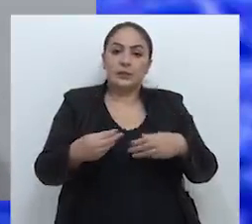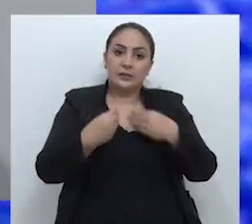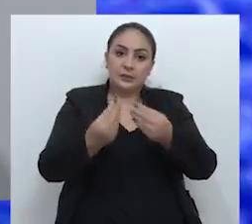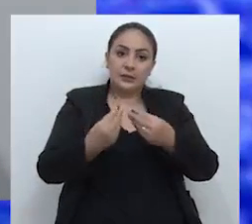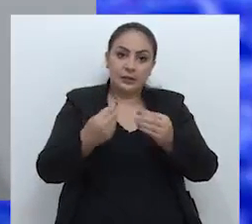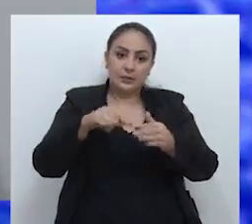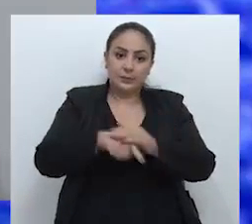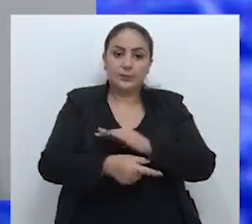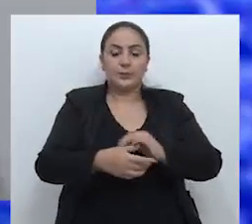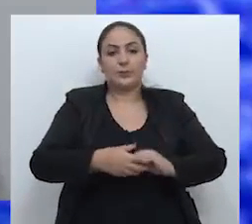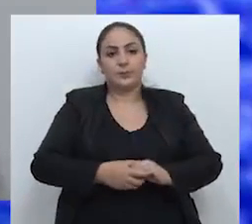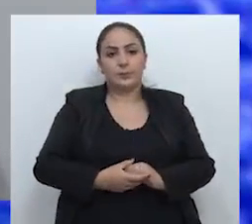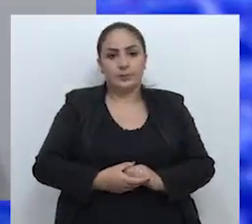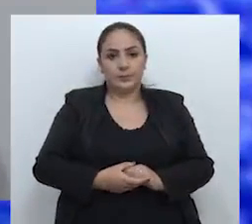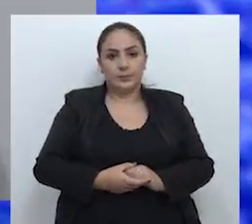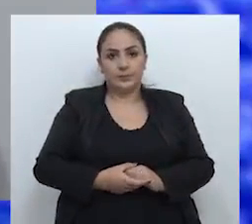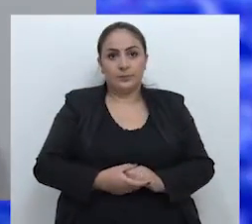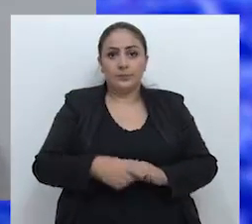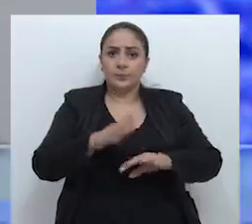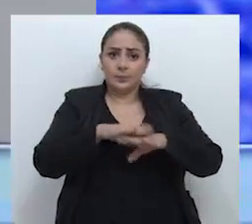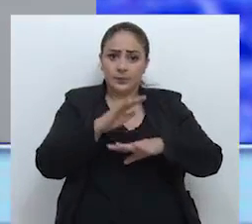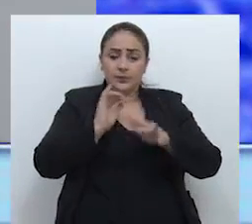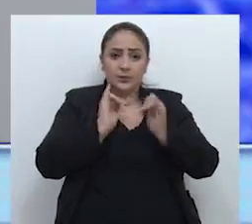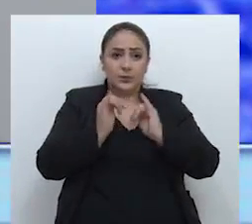entrega é intensificado. Para maiores